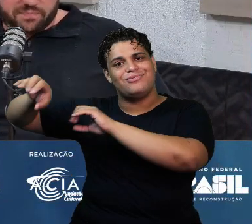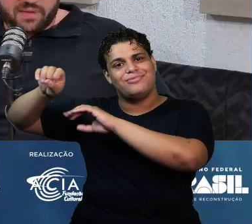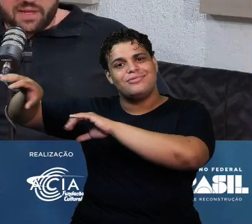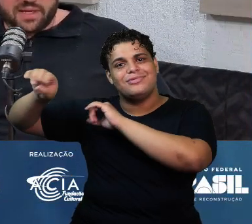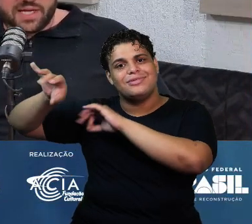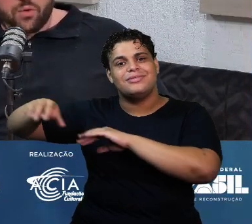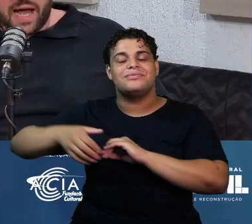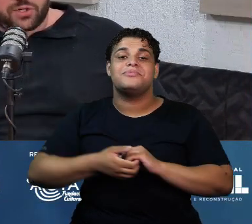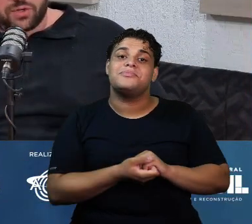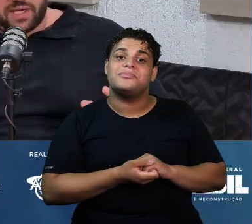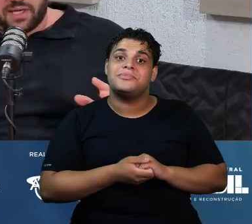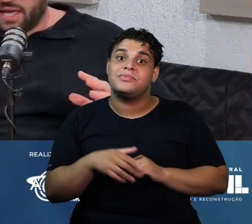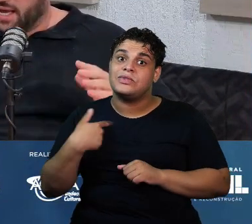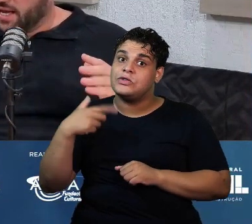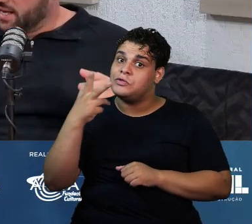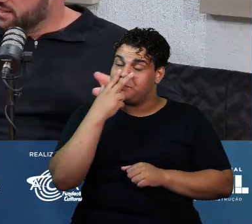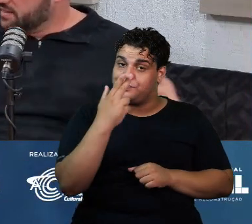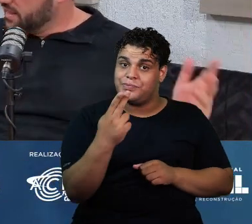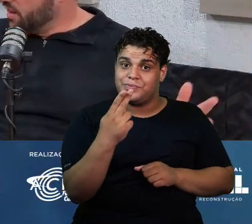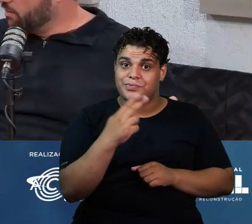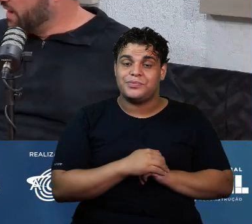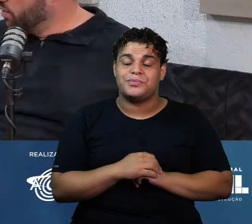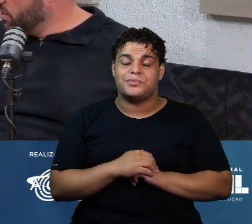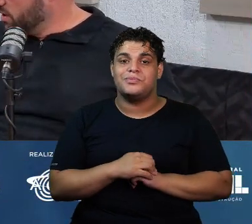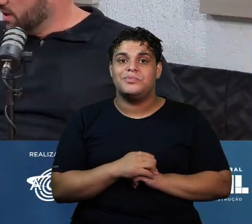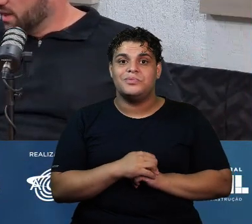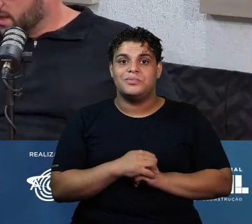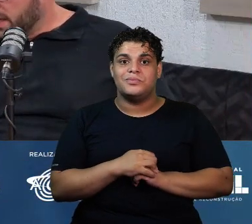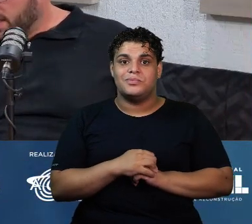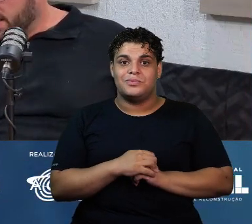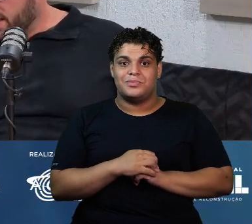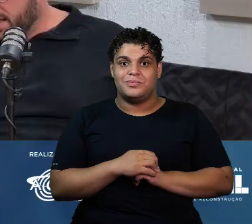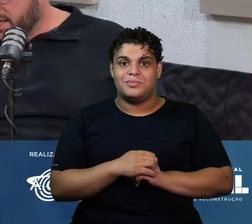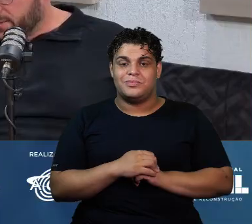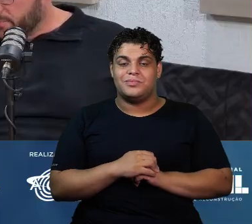E eu acho que esse é o maior